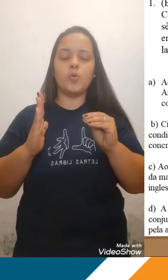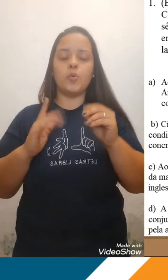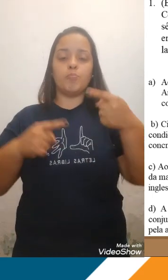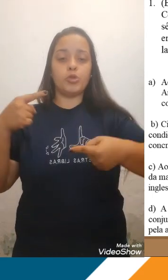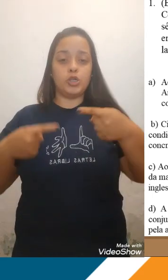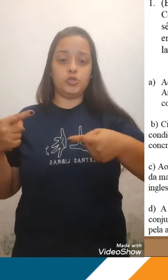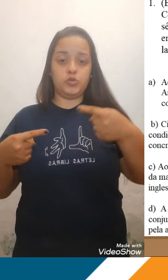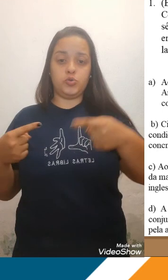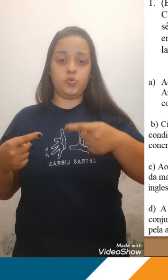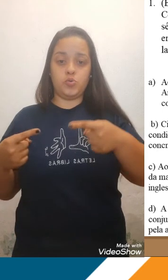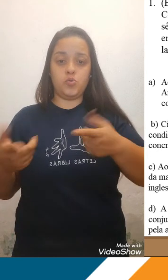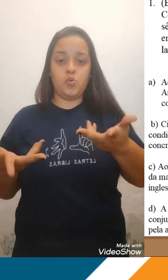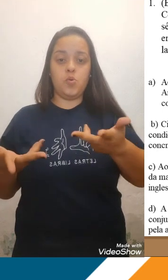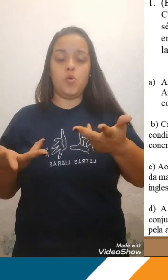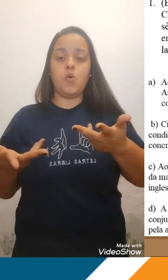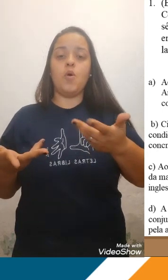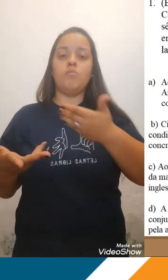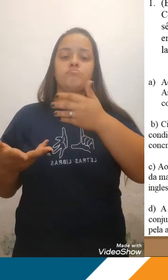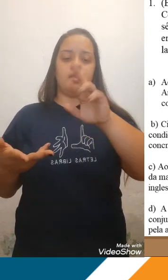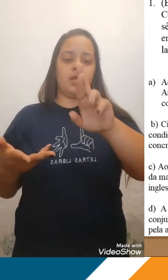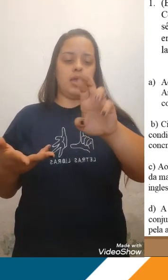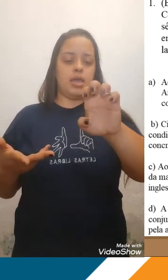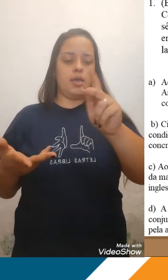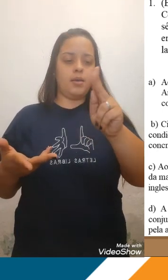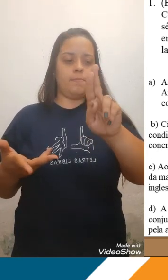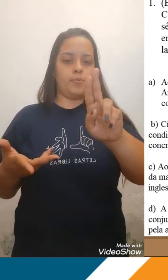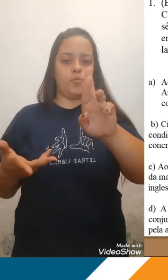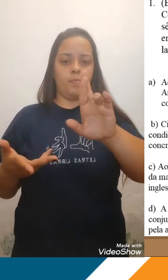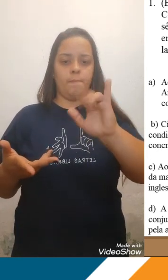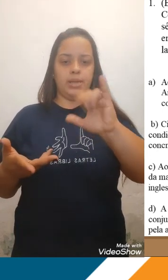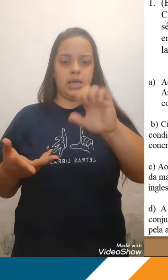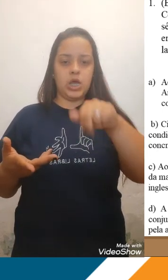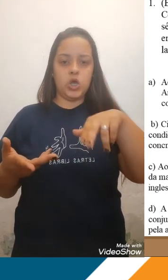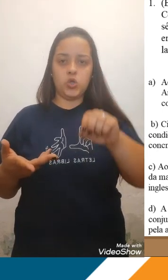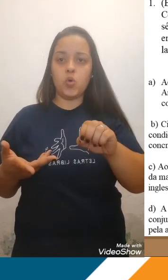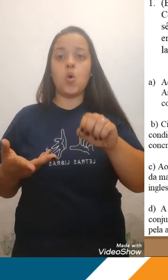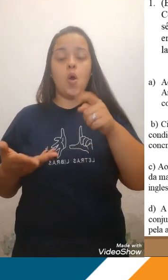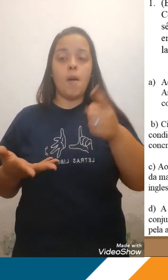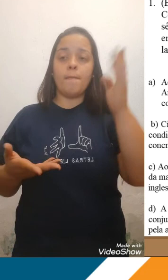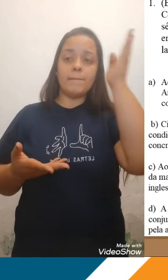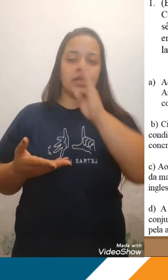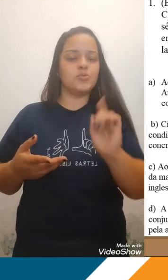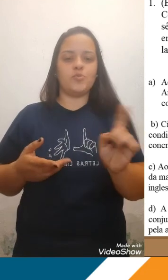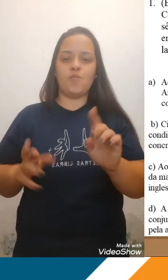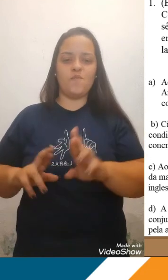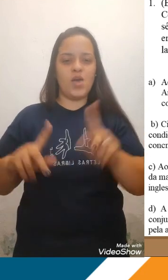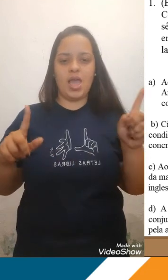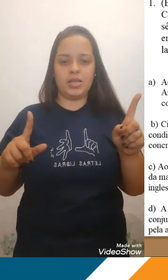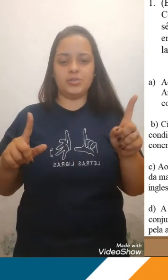republicano, enquanto o Brasil o monárquico. Portanto, o Brasil não seguiu o exemplo delas. Por fim,